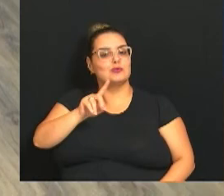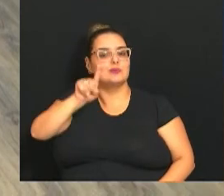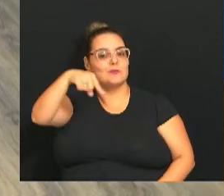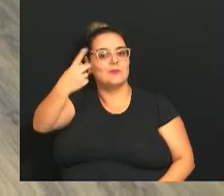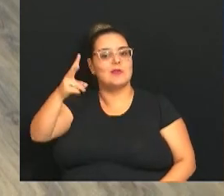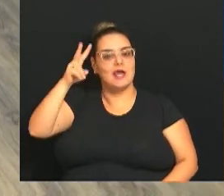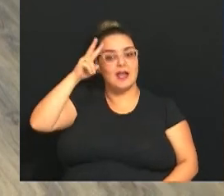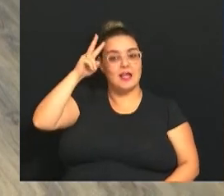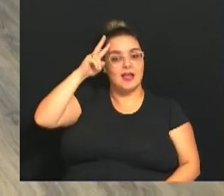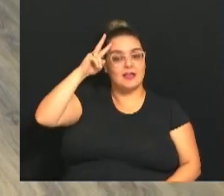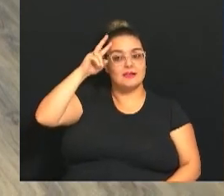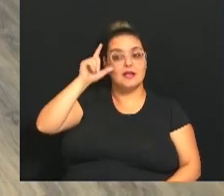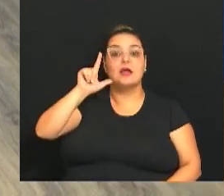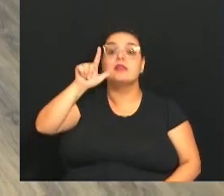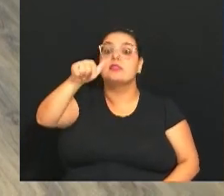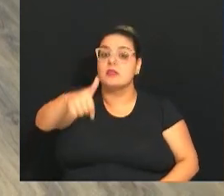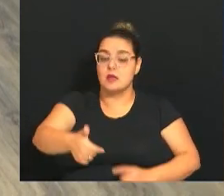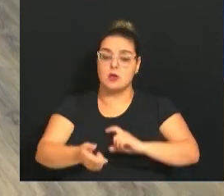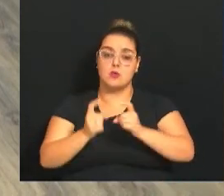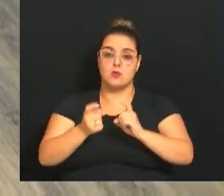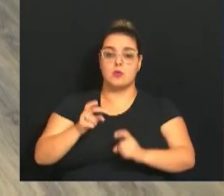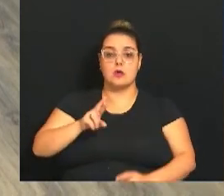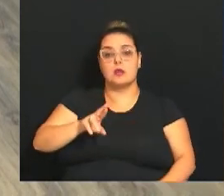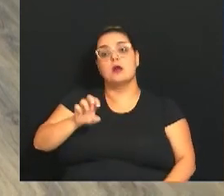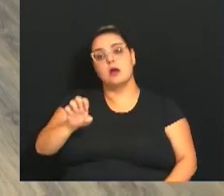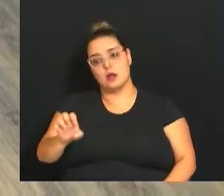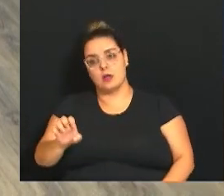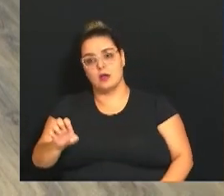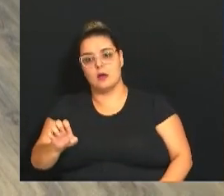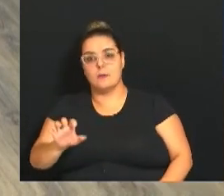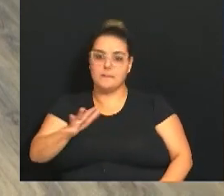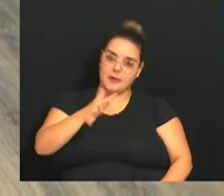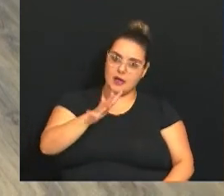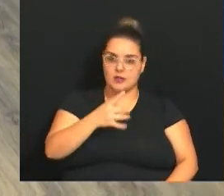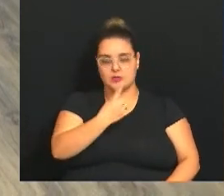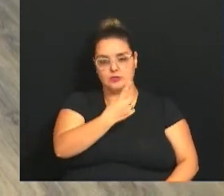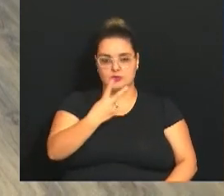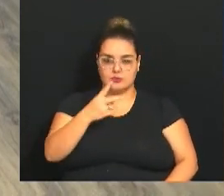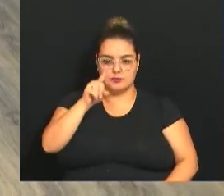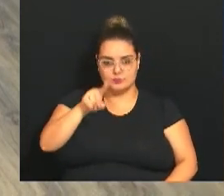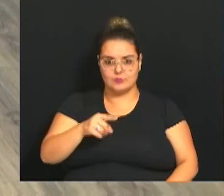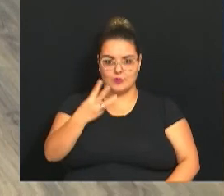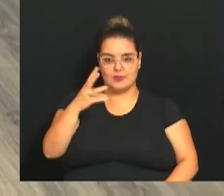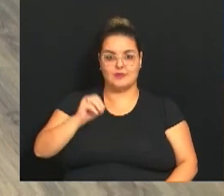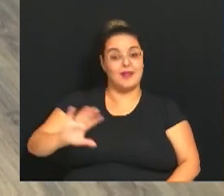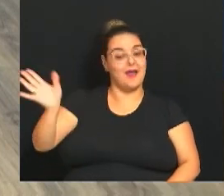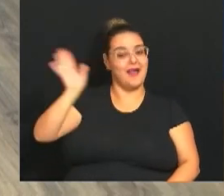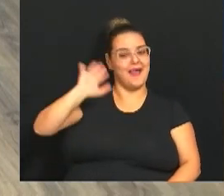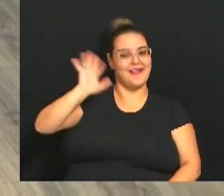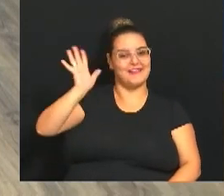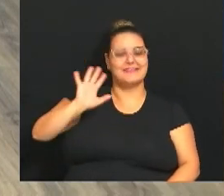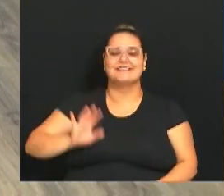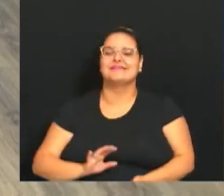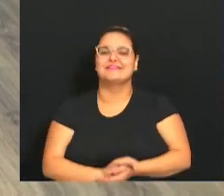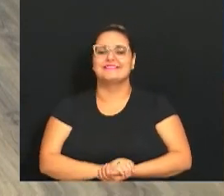segunda-feira, após a reunião extraordinária, por volta do 12:30. Até lá. Tchau, tchau.